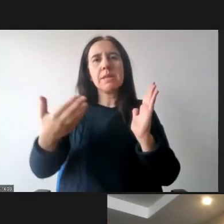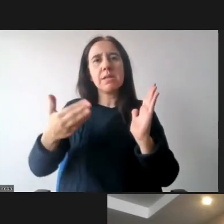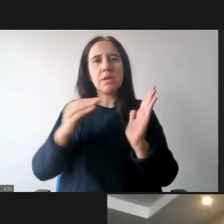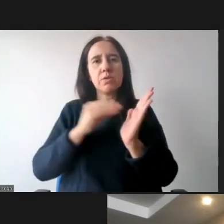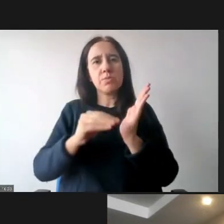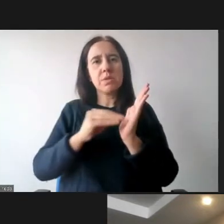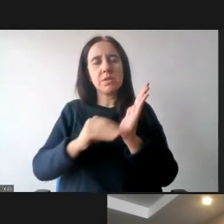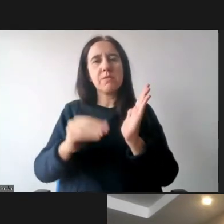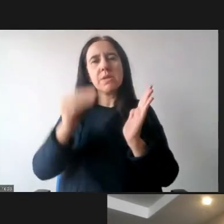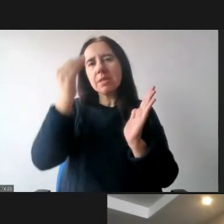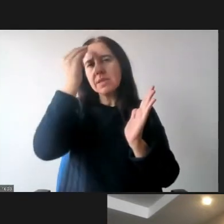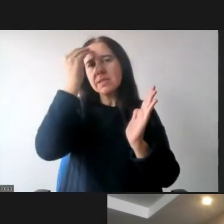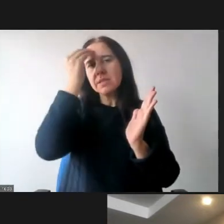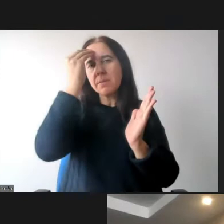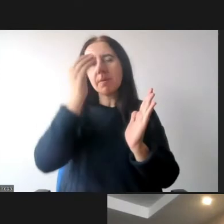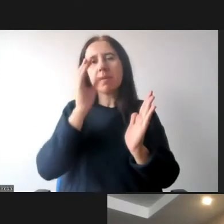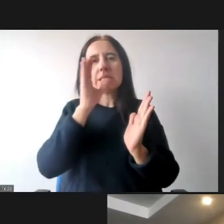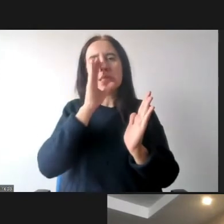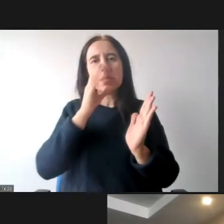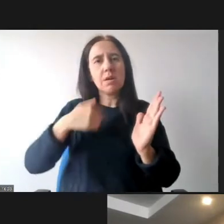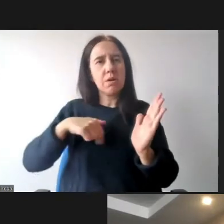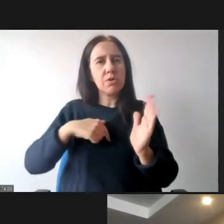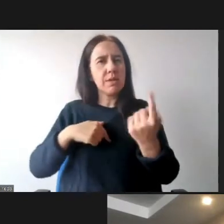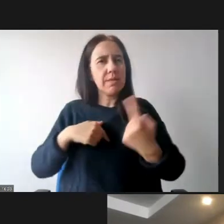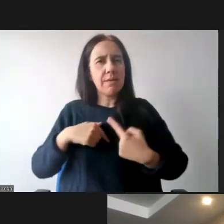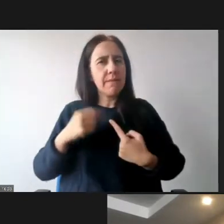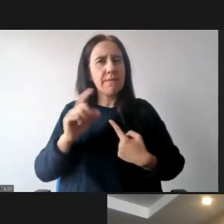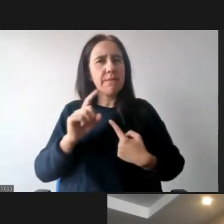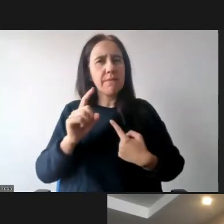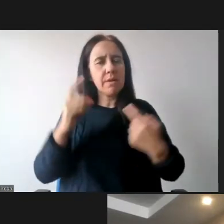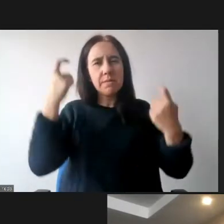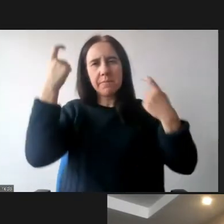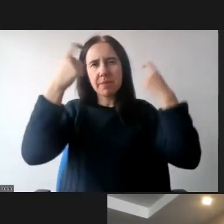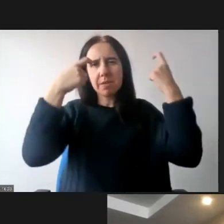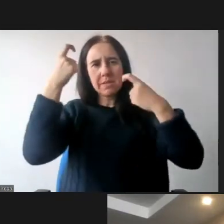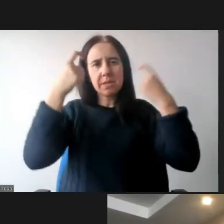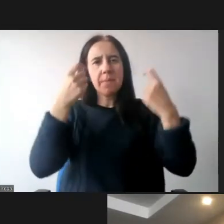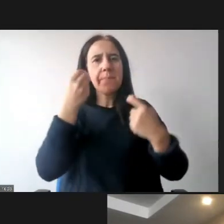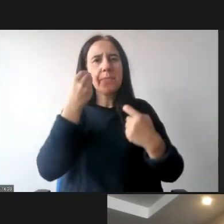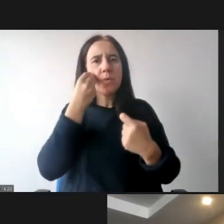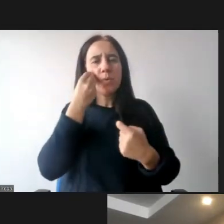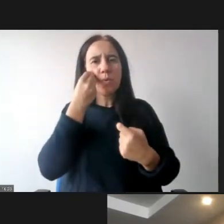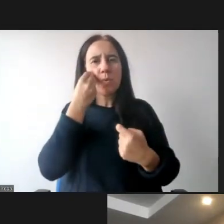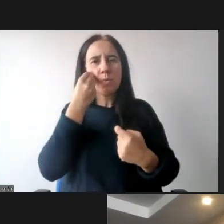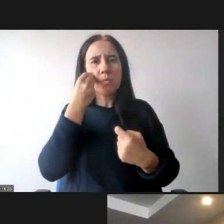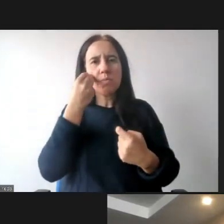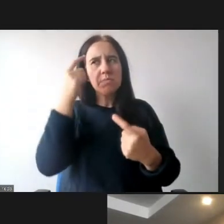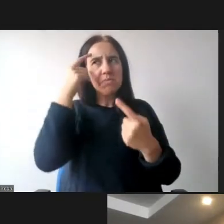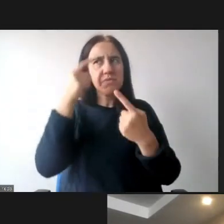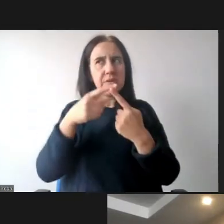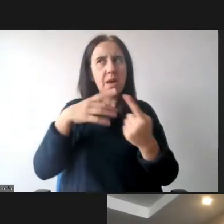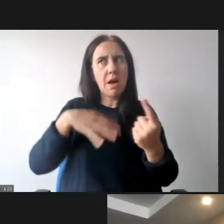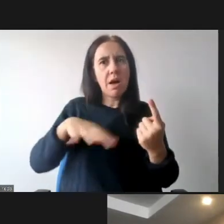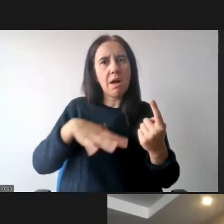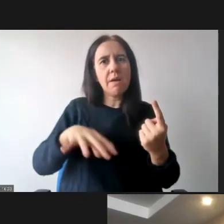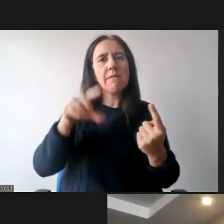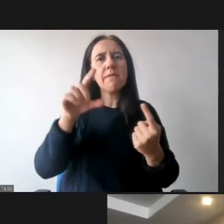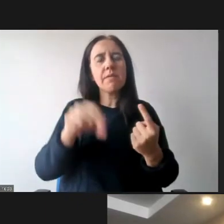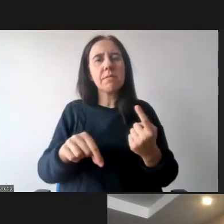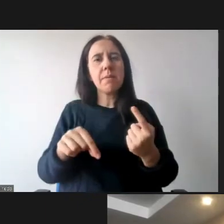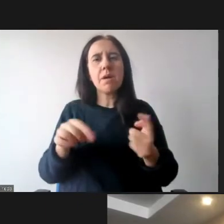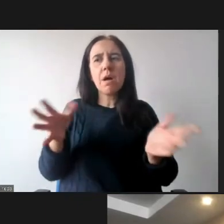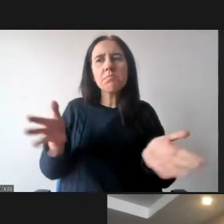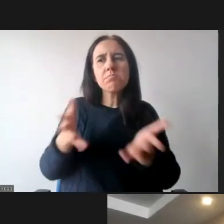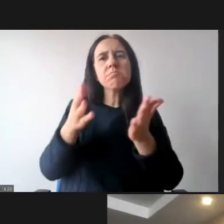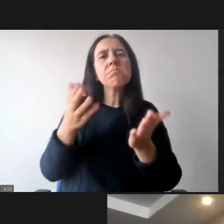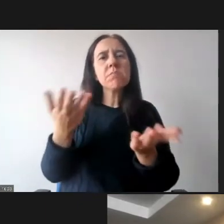se então à partida nós não deveríamos estar a pensar em quais são os fins e quais são os meios. Então, em vez de termos